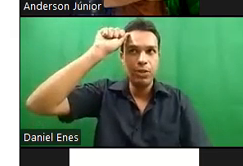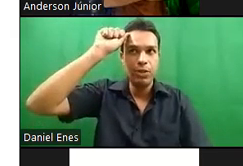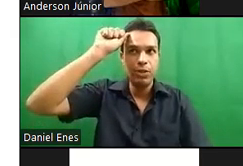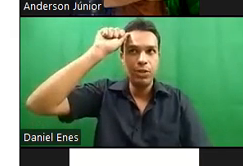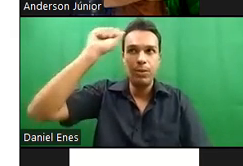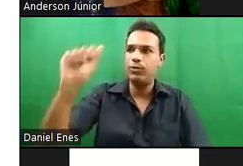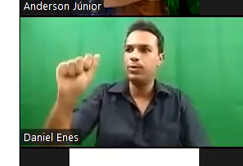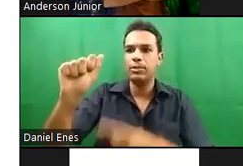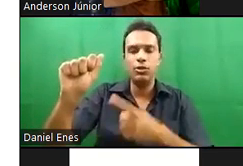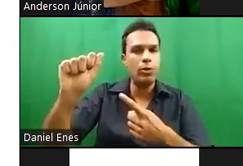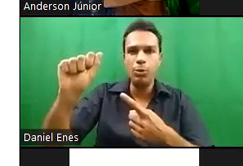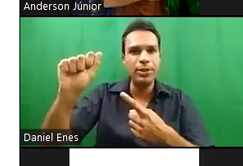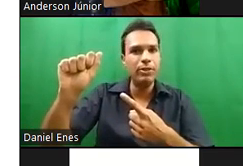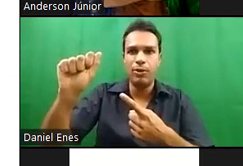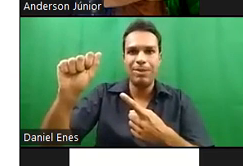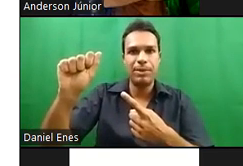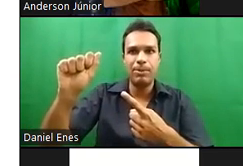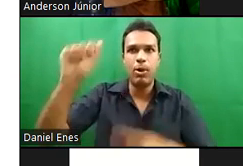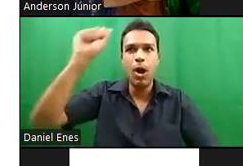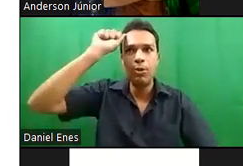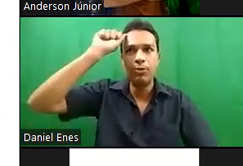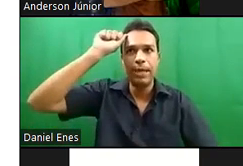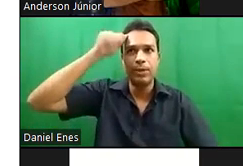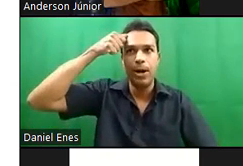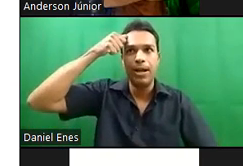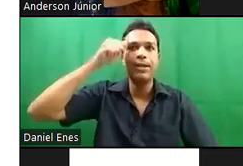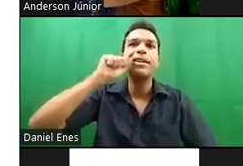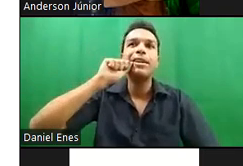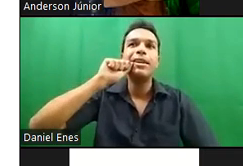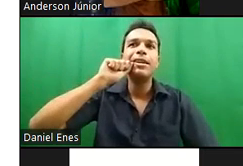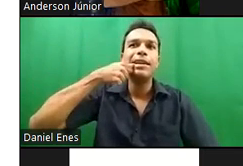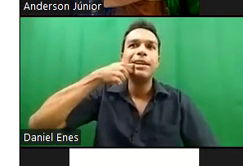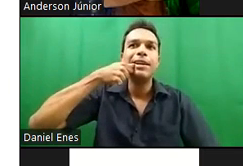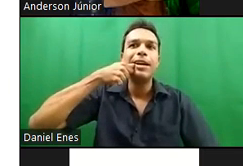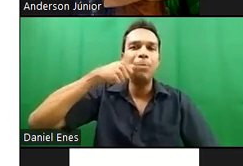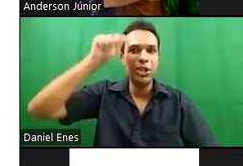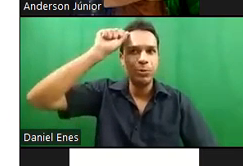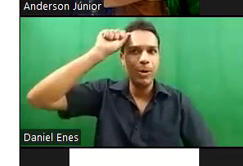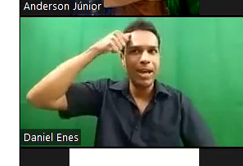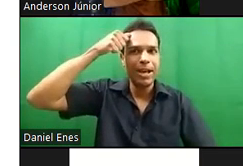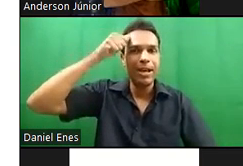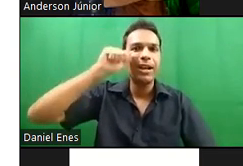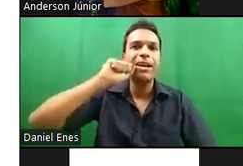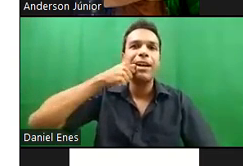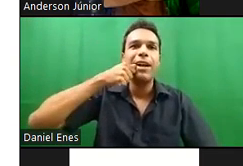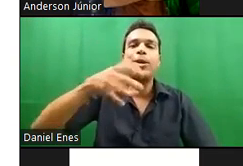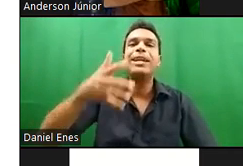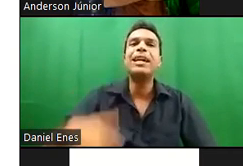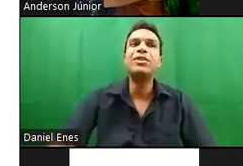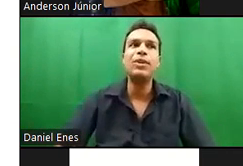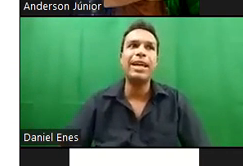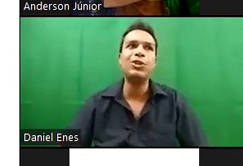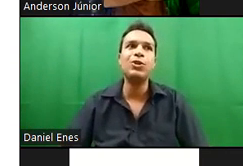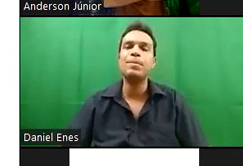Mesma configuração de mão, não mudei o formato da minha mão. Olha o movimento, ó. É o mesmo, não é? O que